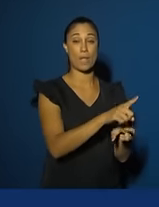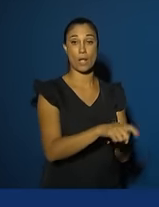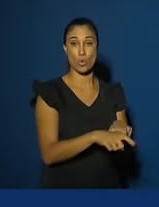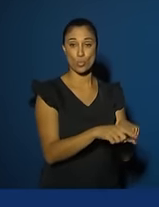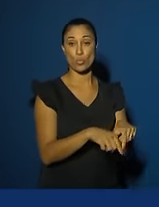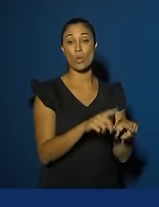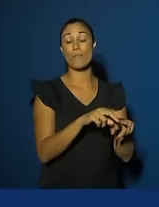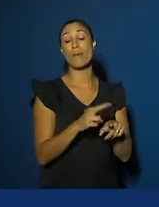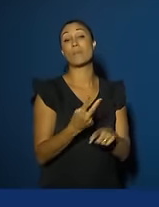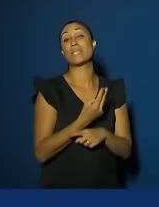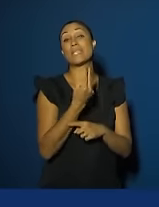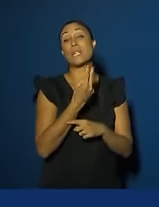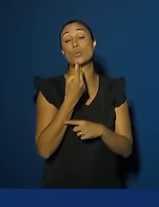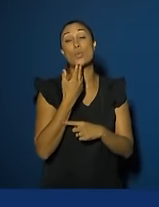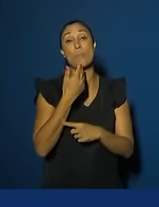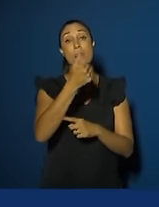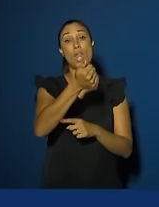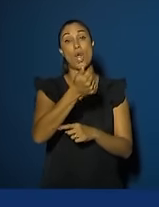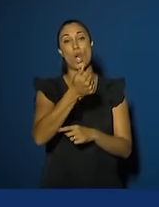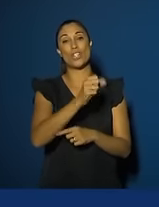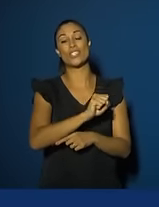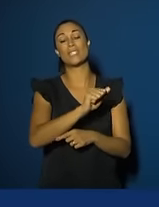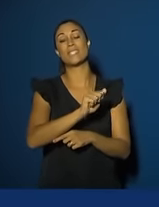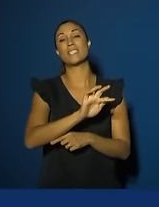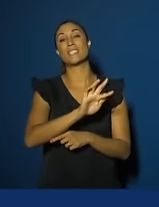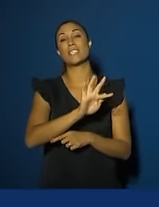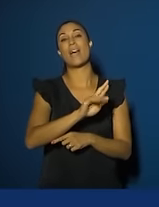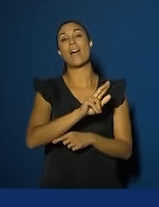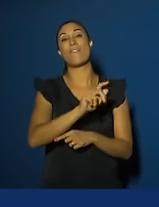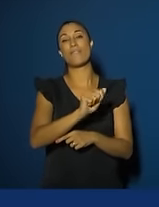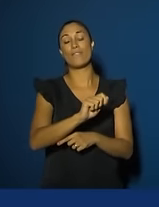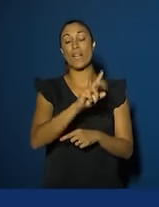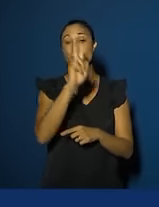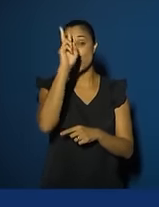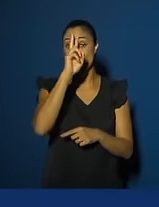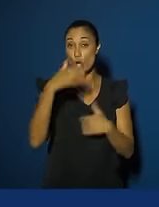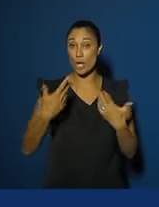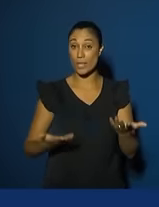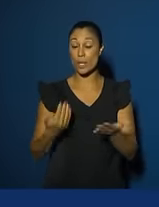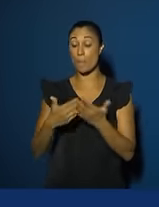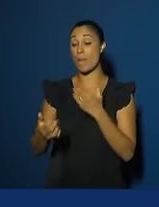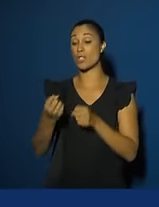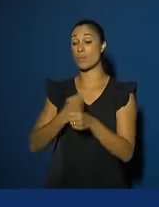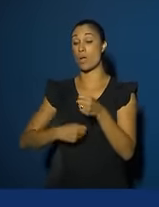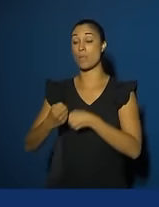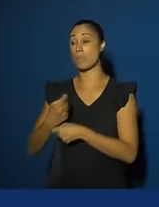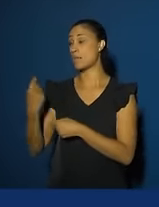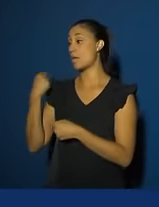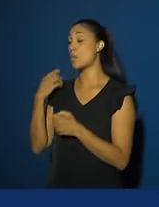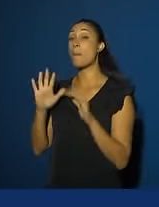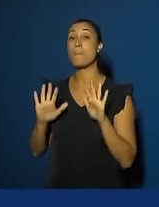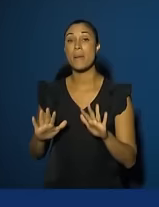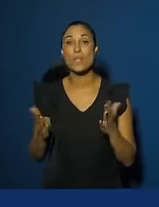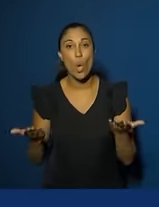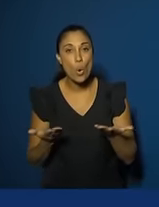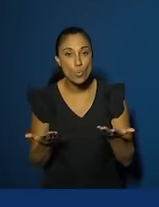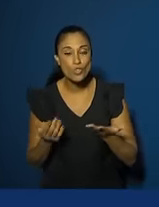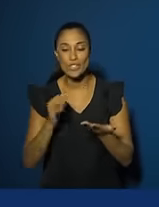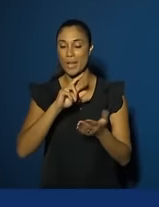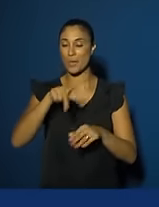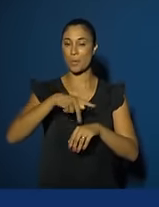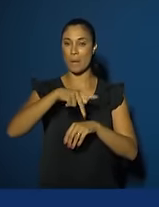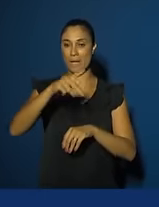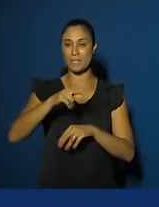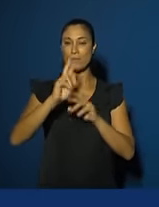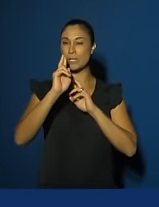segundo melhor resultado de Safra da história só perde pro ano passado e agora a gente tá num país que se você fosse muito otimista no